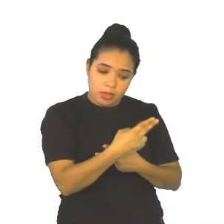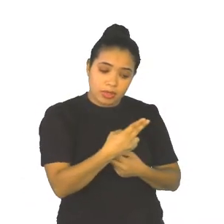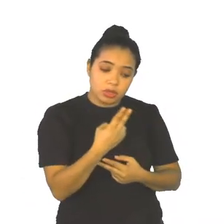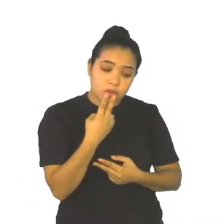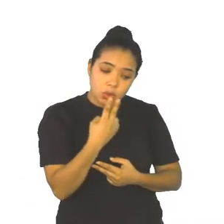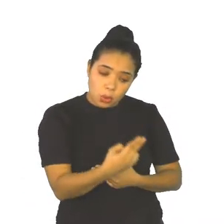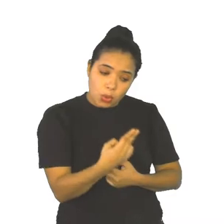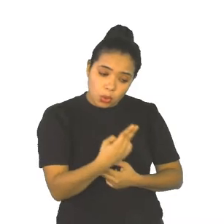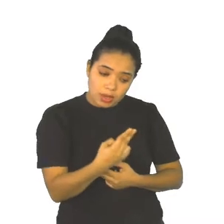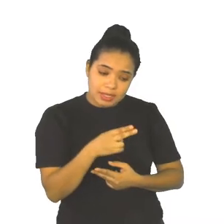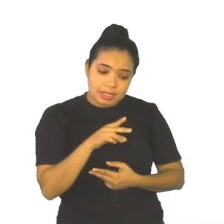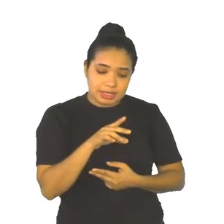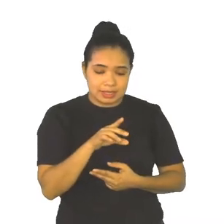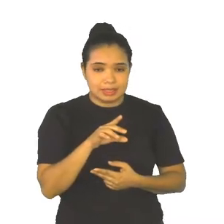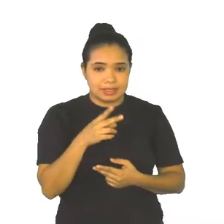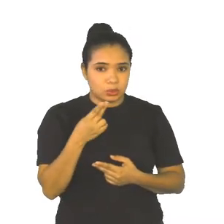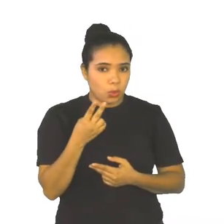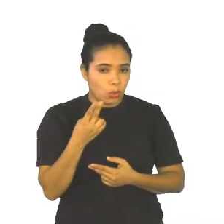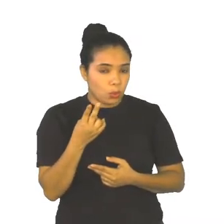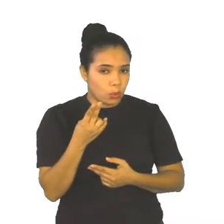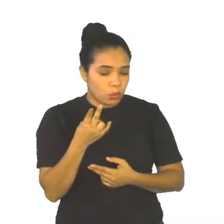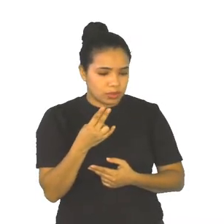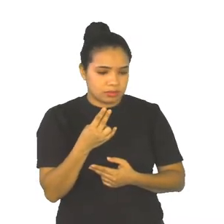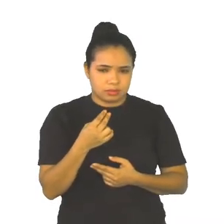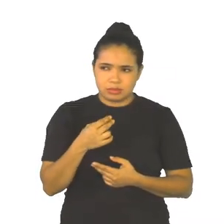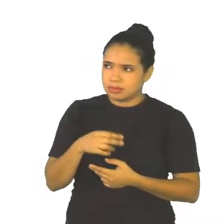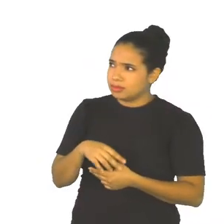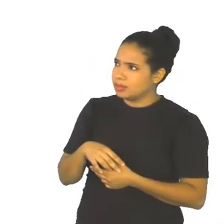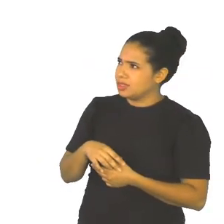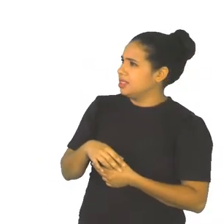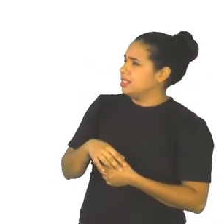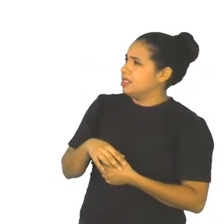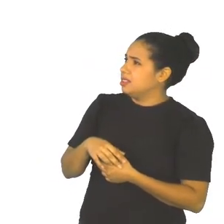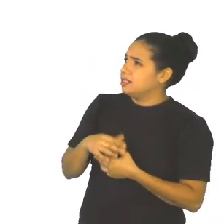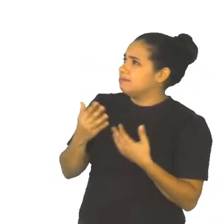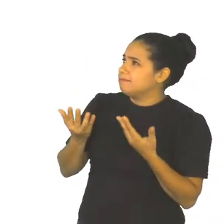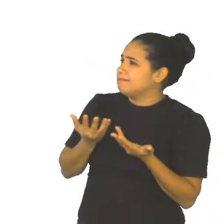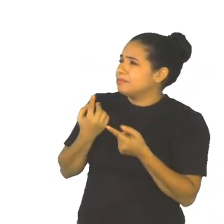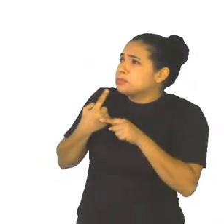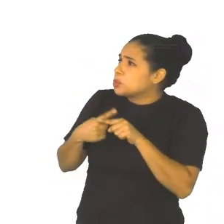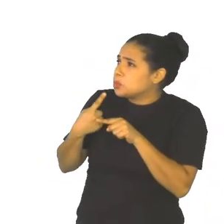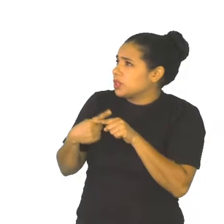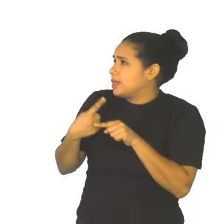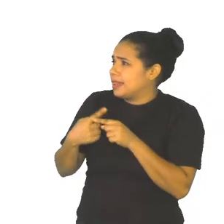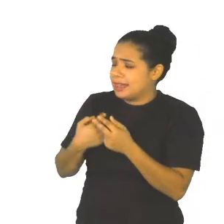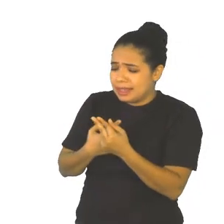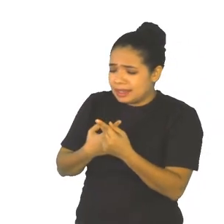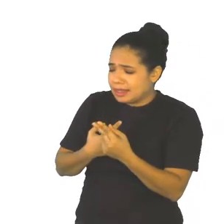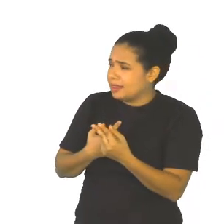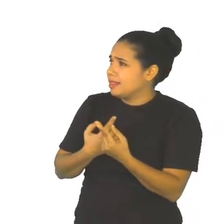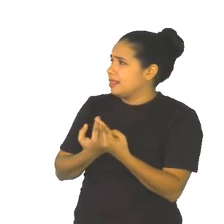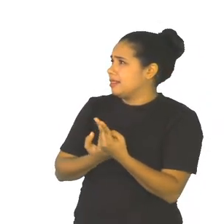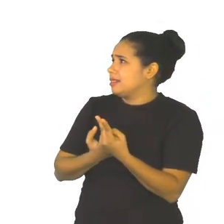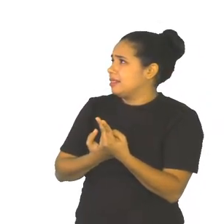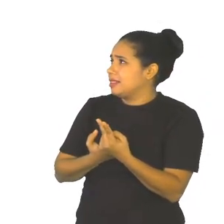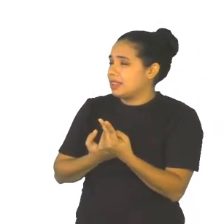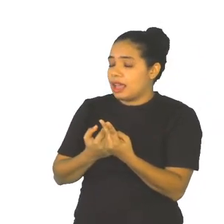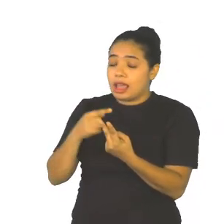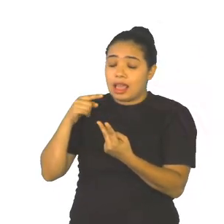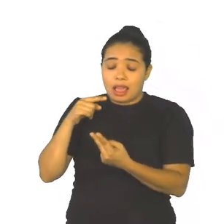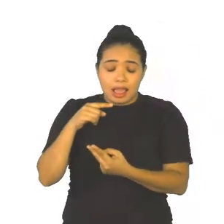dedinhos. Ela teve uma reação, né, nessa hora. Por quê? Porque Aninha pensou